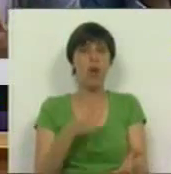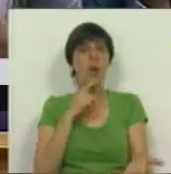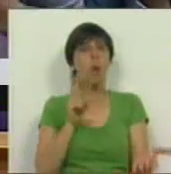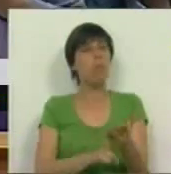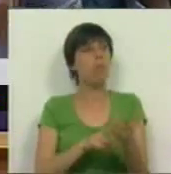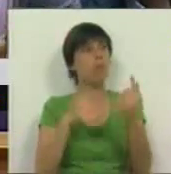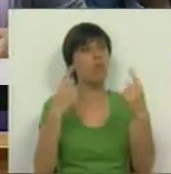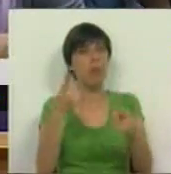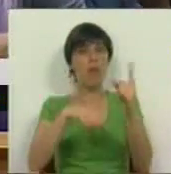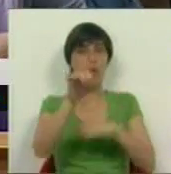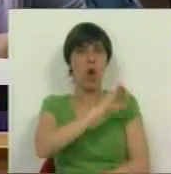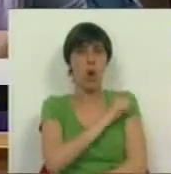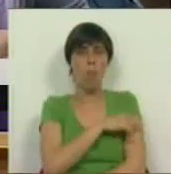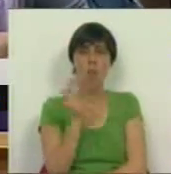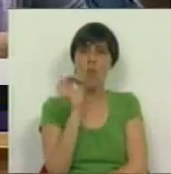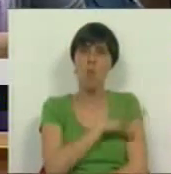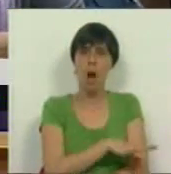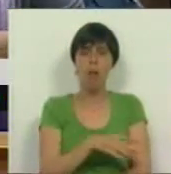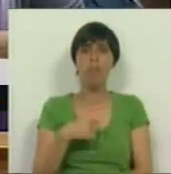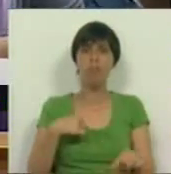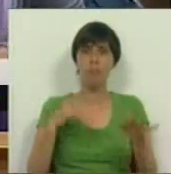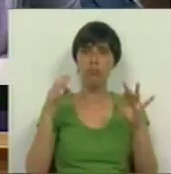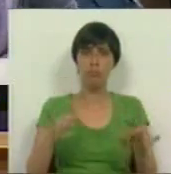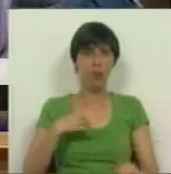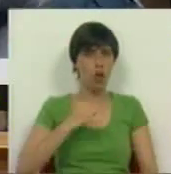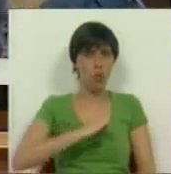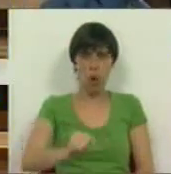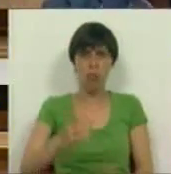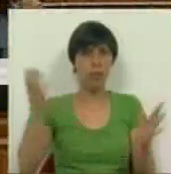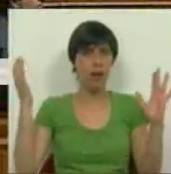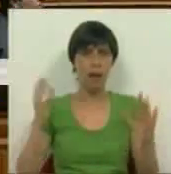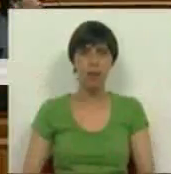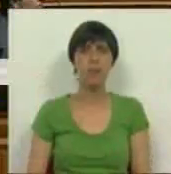e só se justifica pela vossa incompetência, estaremos absolutamente contra ela.